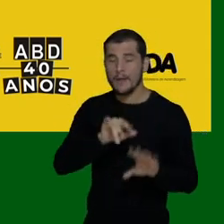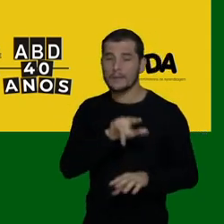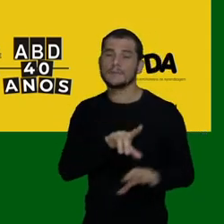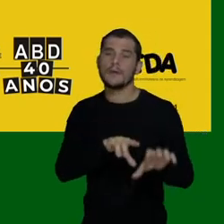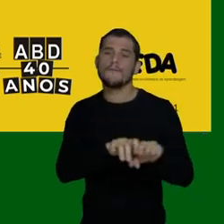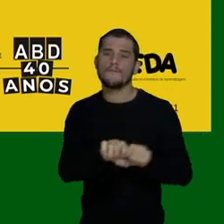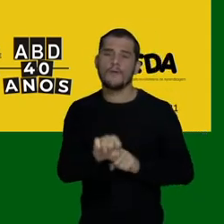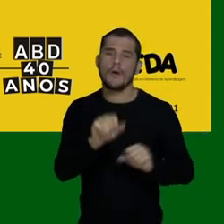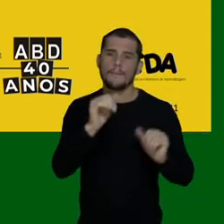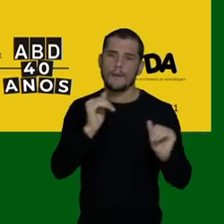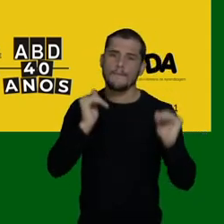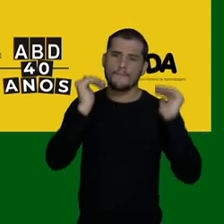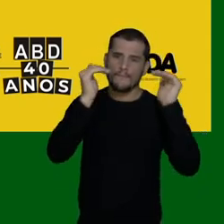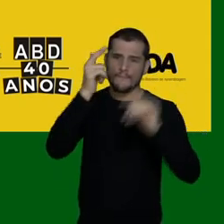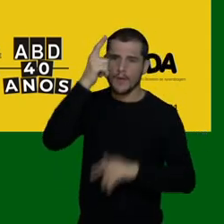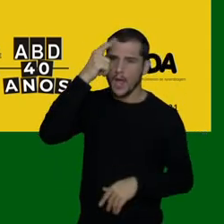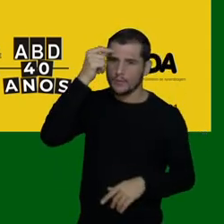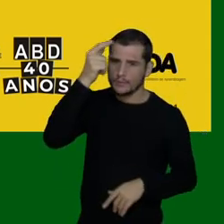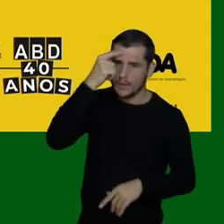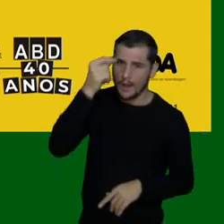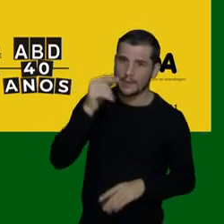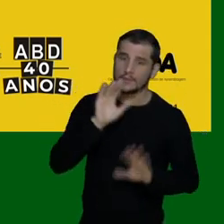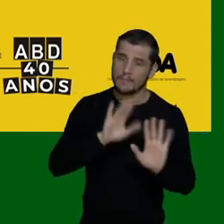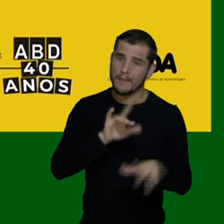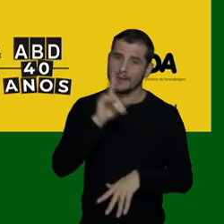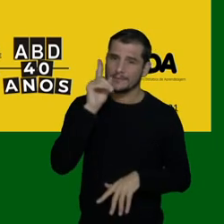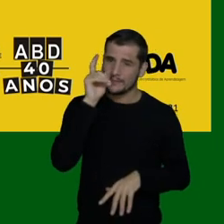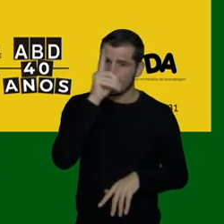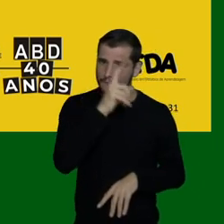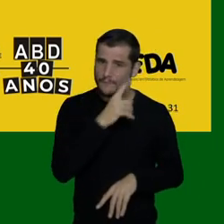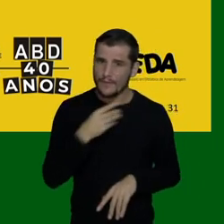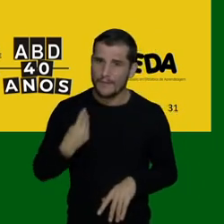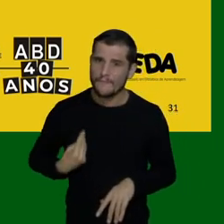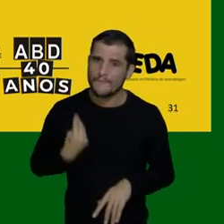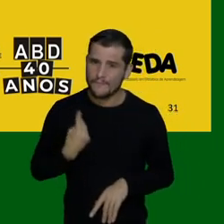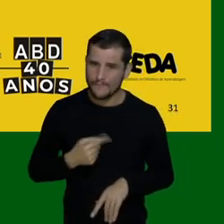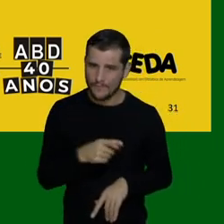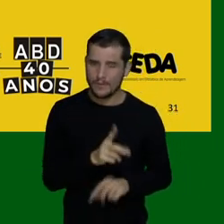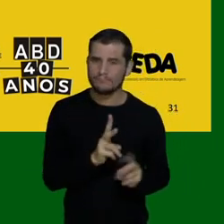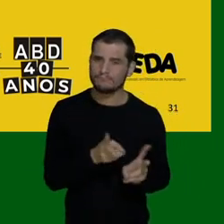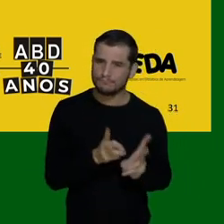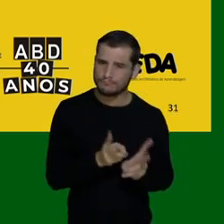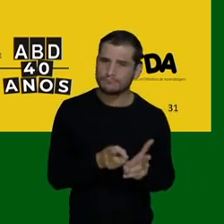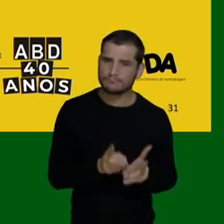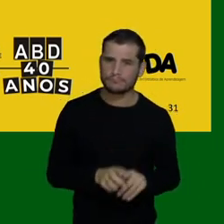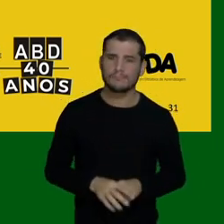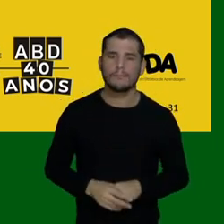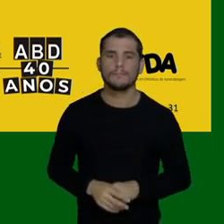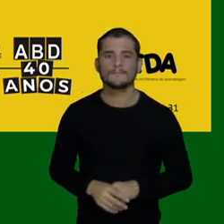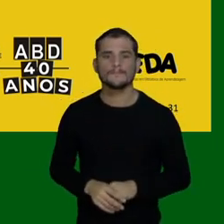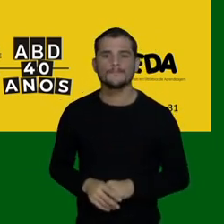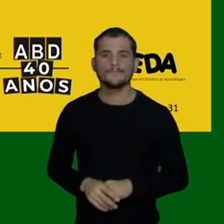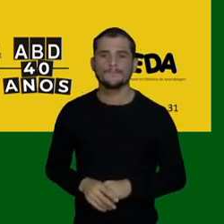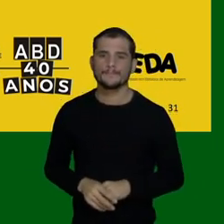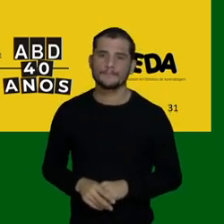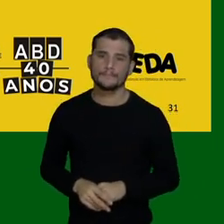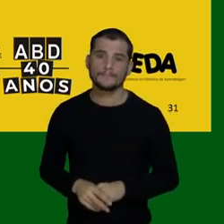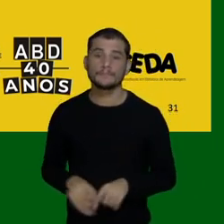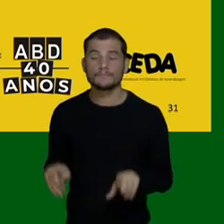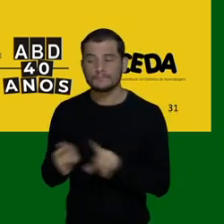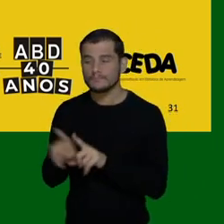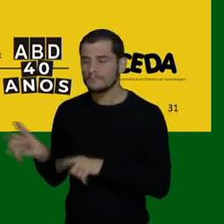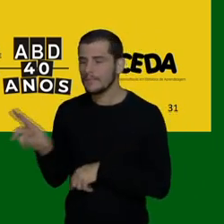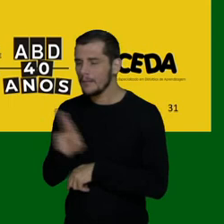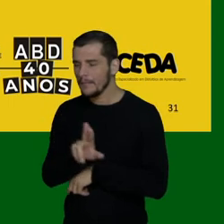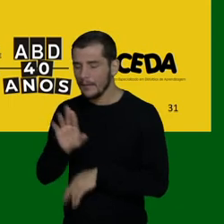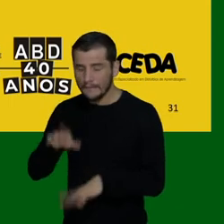né mas ainda essa dificuldade fica né ã quando a quando as resposta escrita tiver confusa